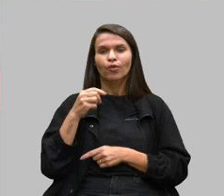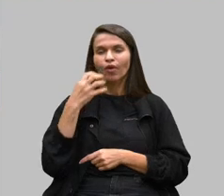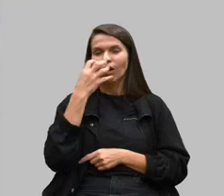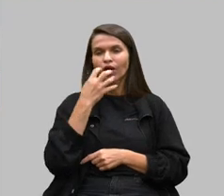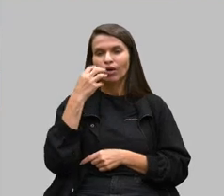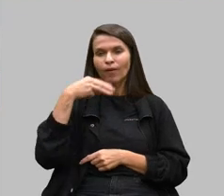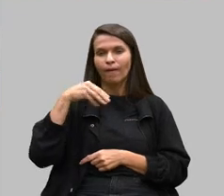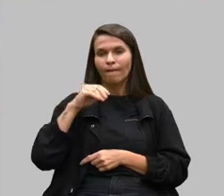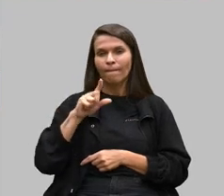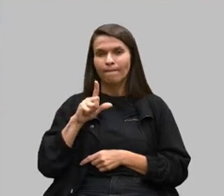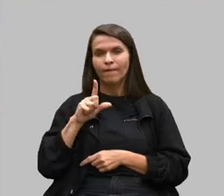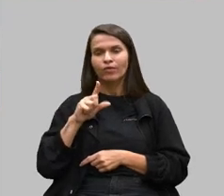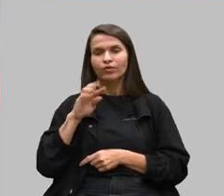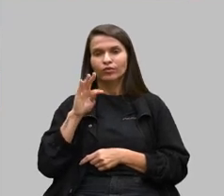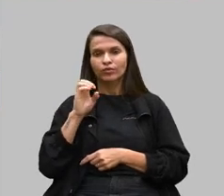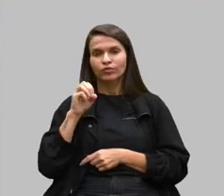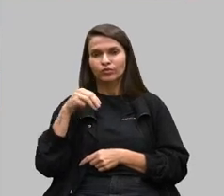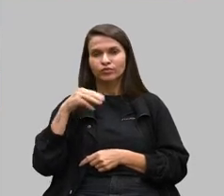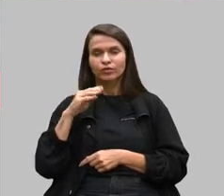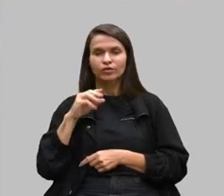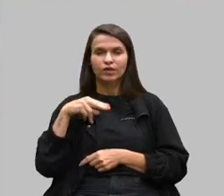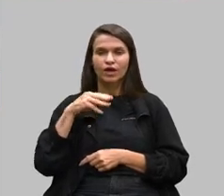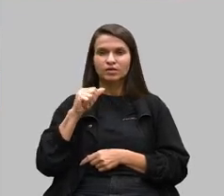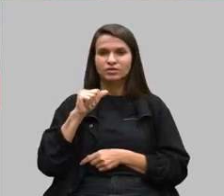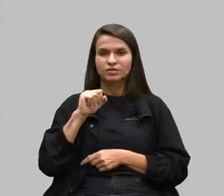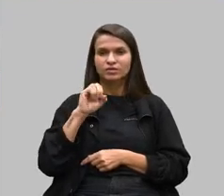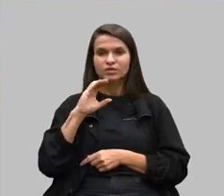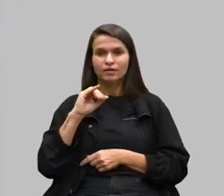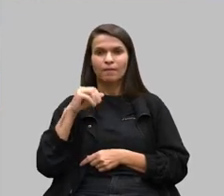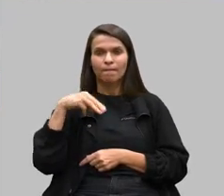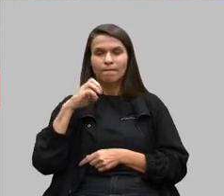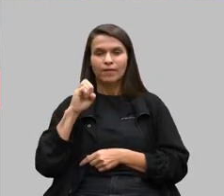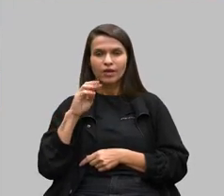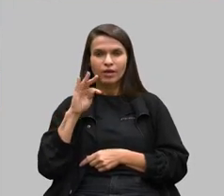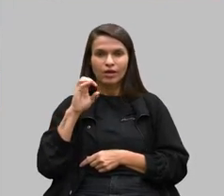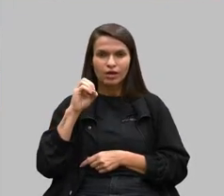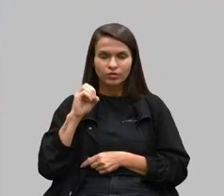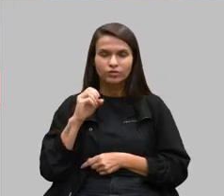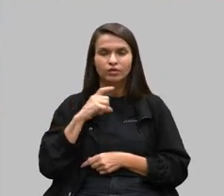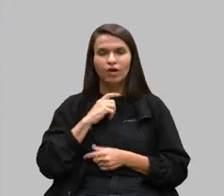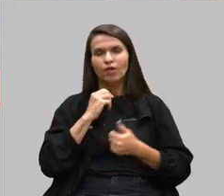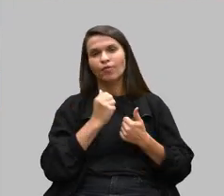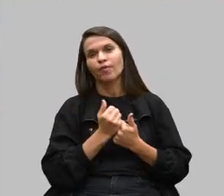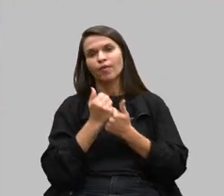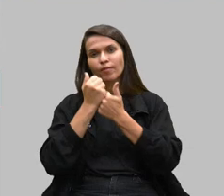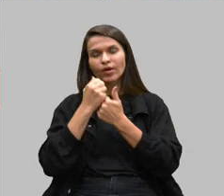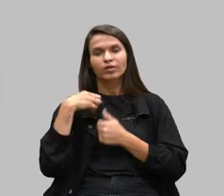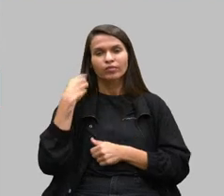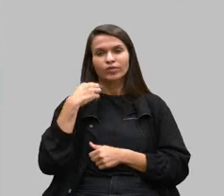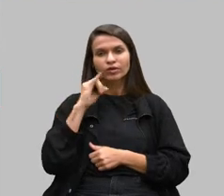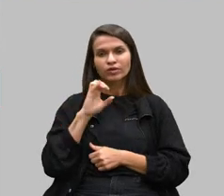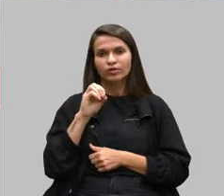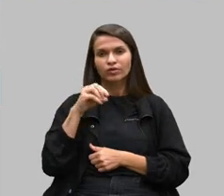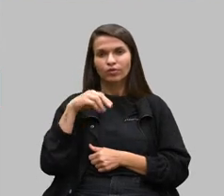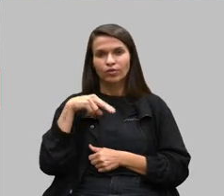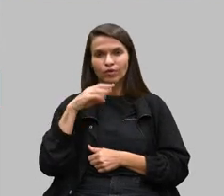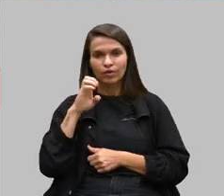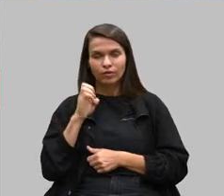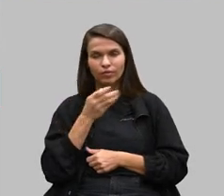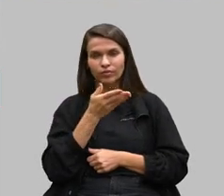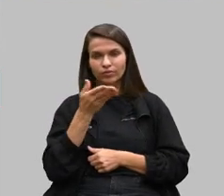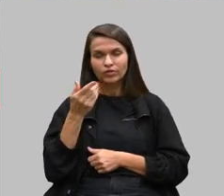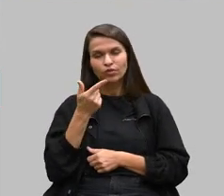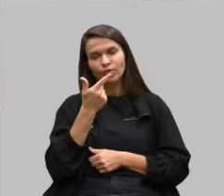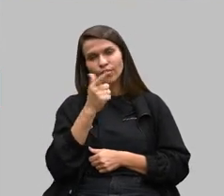Deputado mar Henrique ca também que tá dando todo o apoio Deputado aí para vocês né e